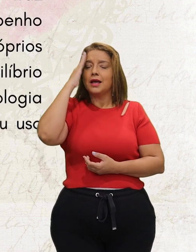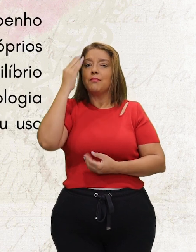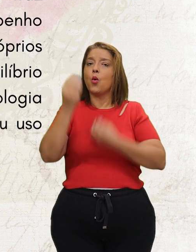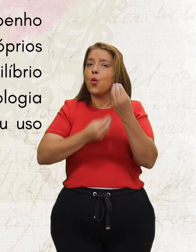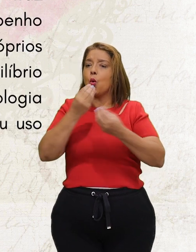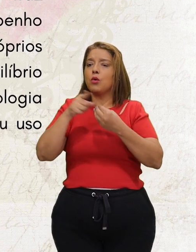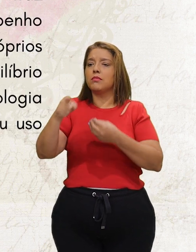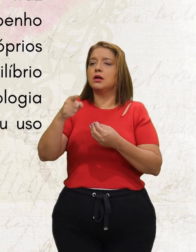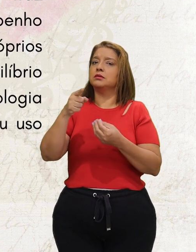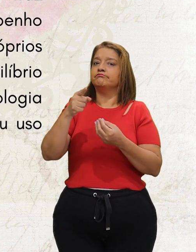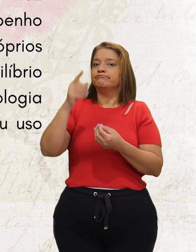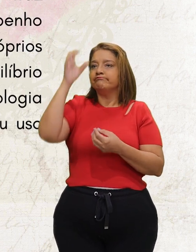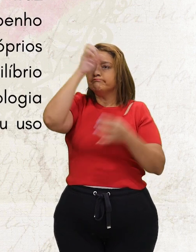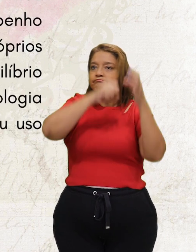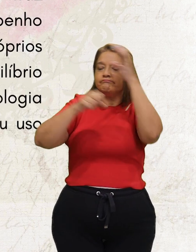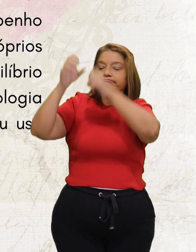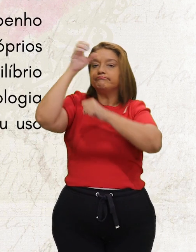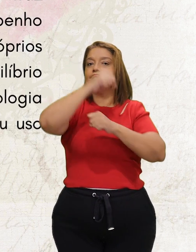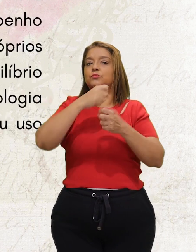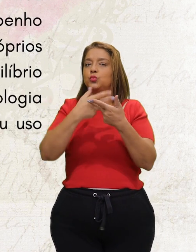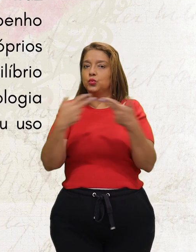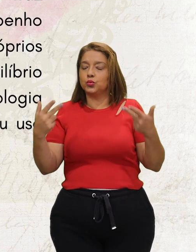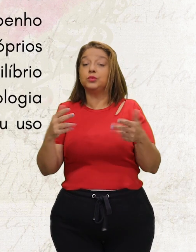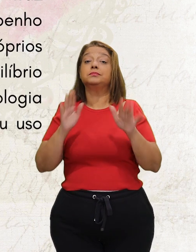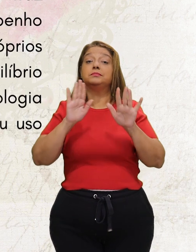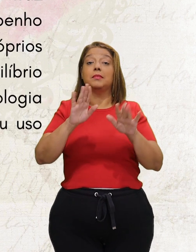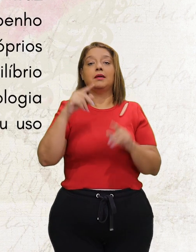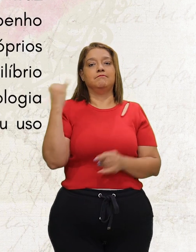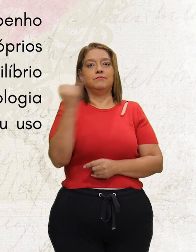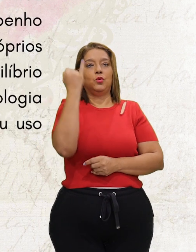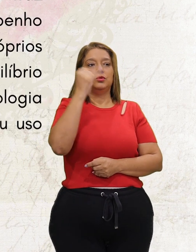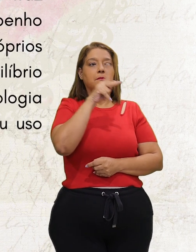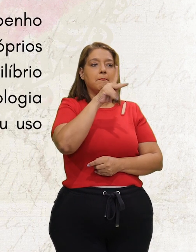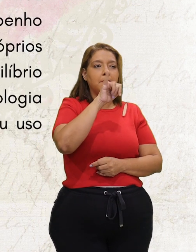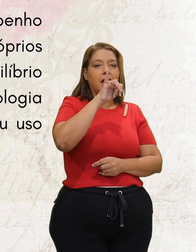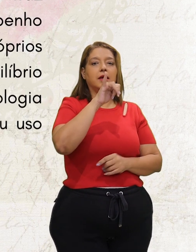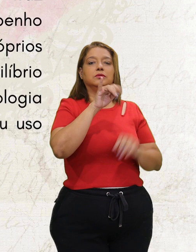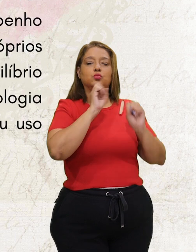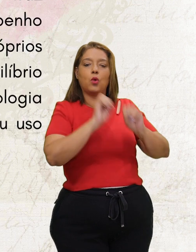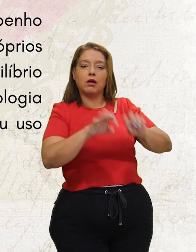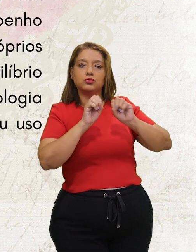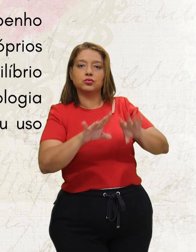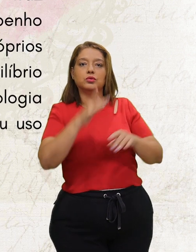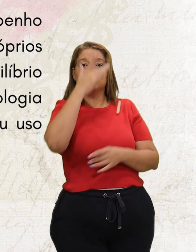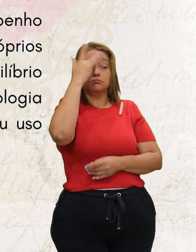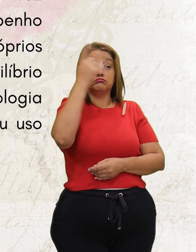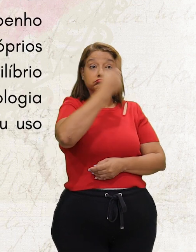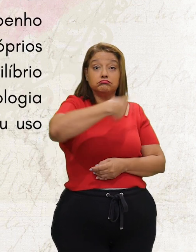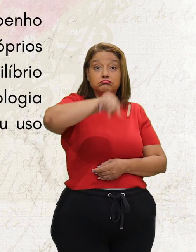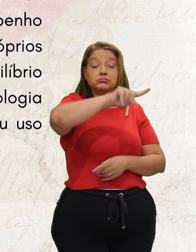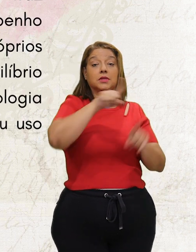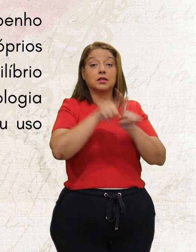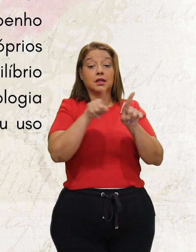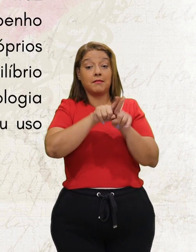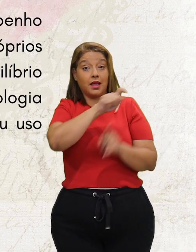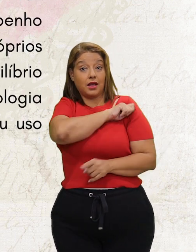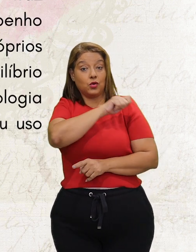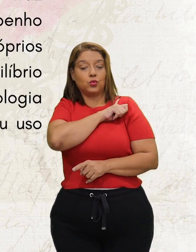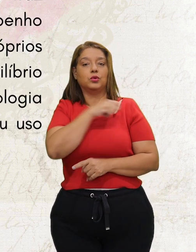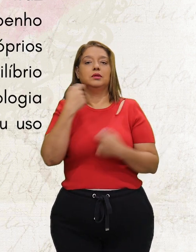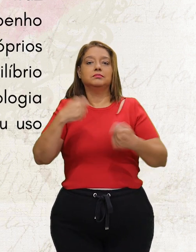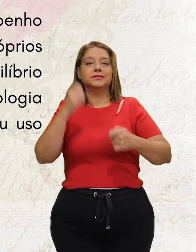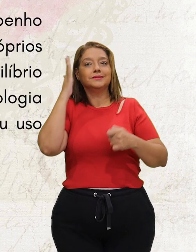acadêmico. É crucial que pais, educadores e os próprios estudantes estejam conscientes dos riscos e busquem um